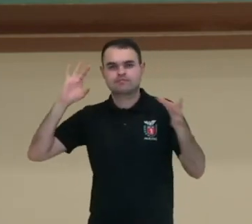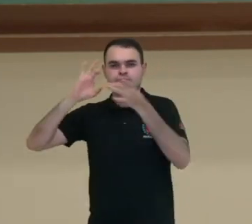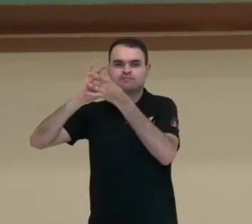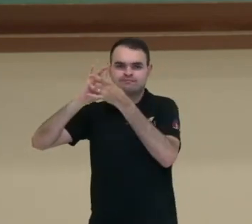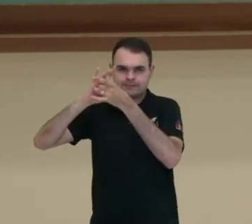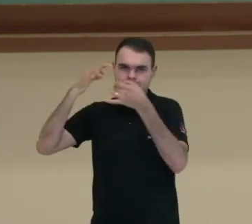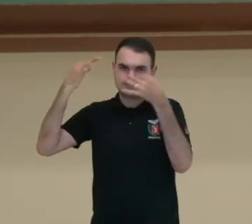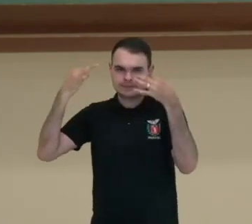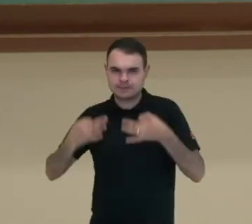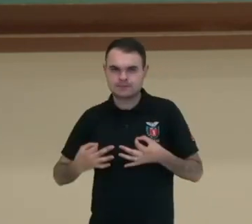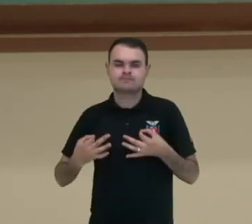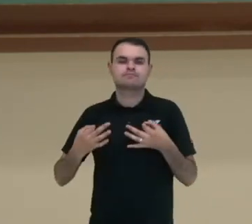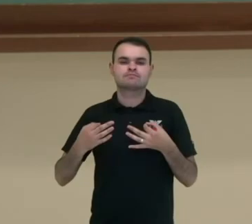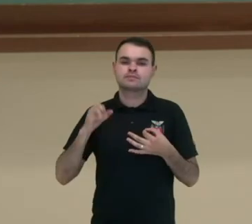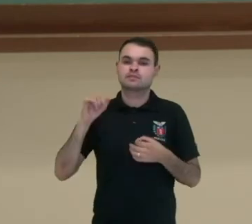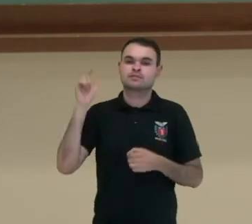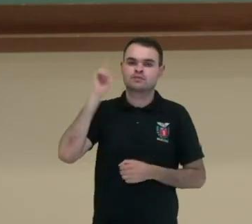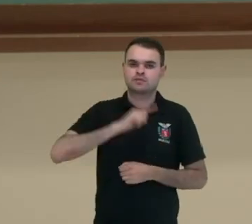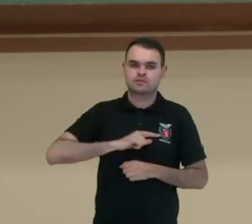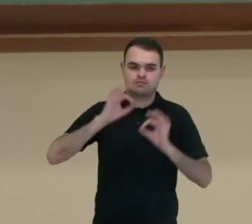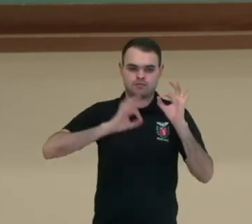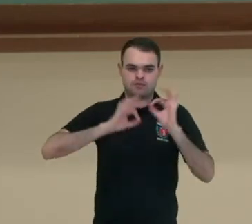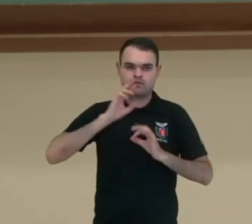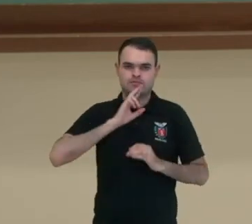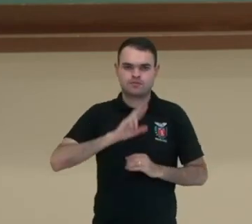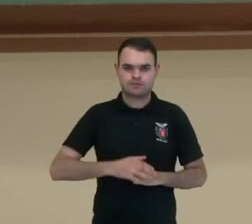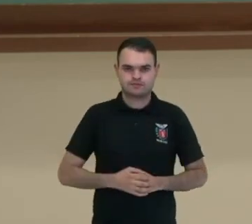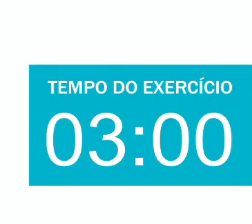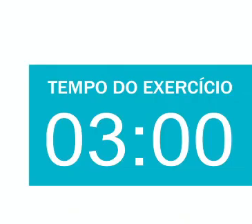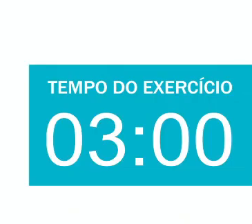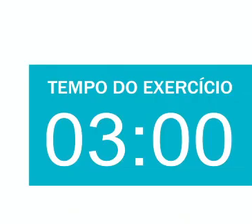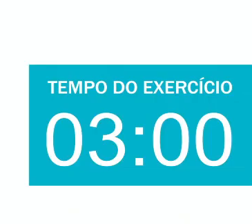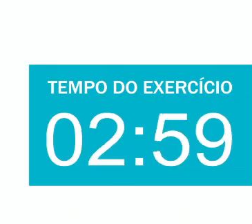correta, adequada e se conseguiram elaborar essa resposta.